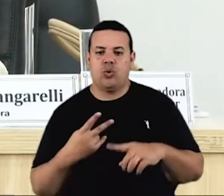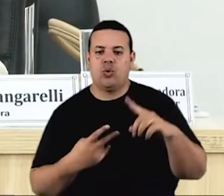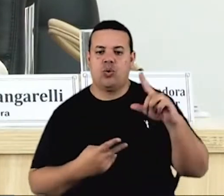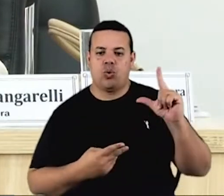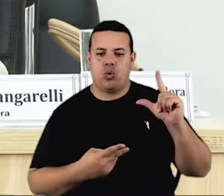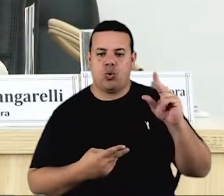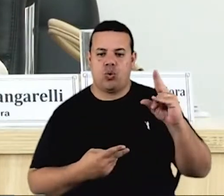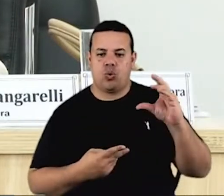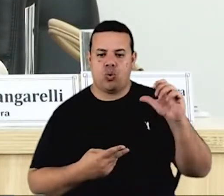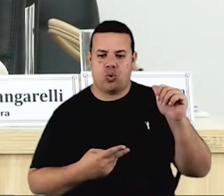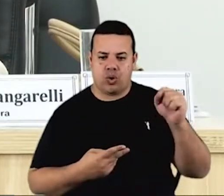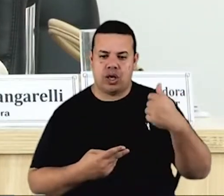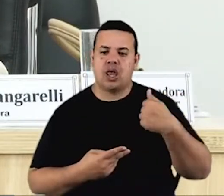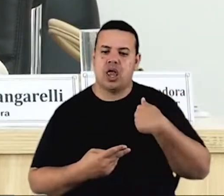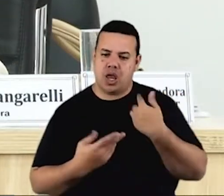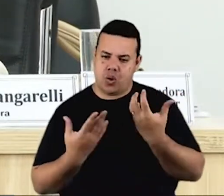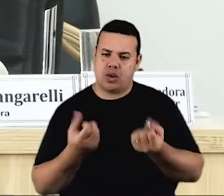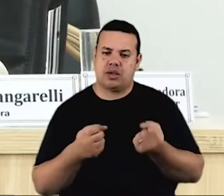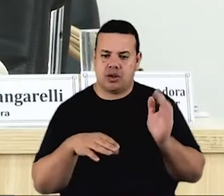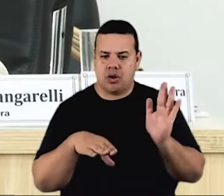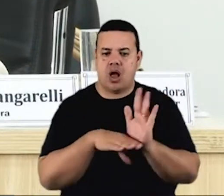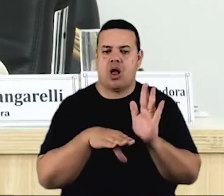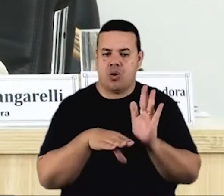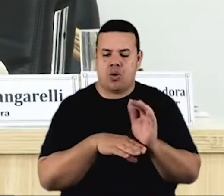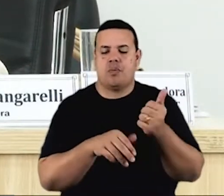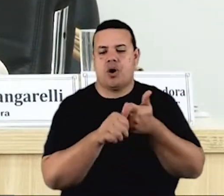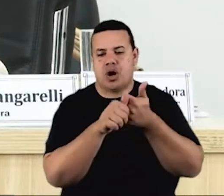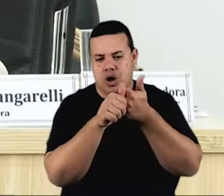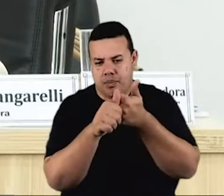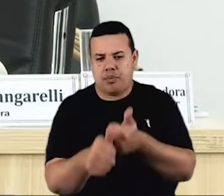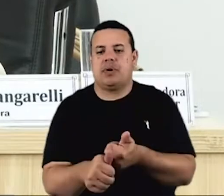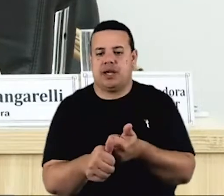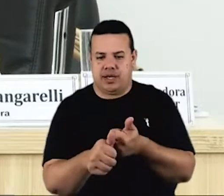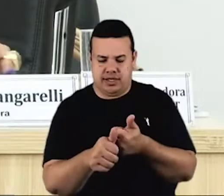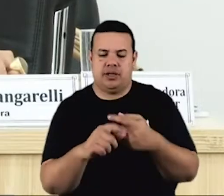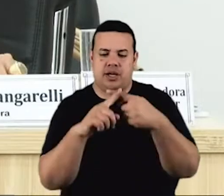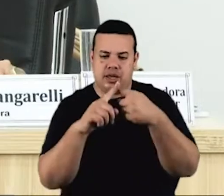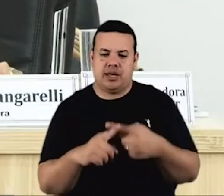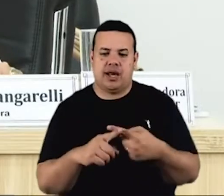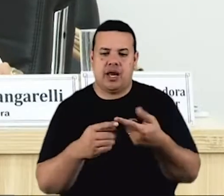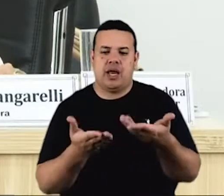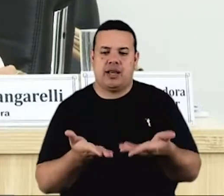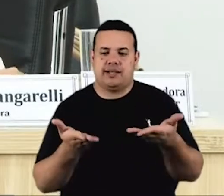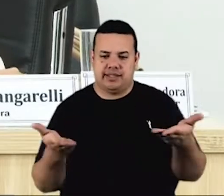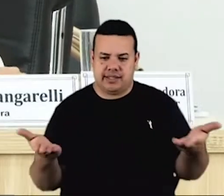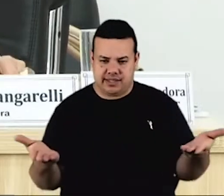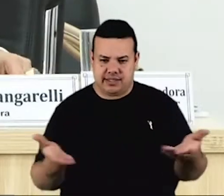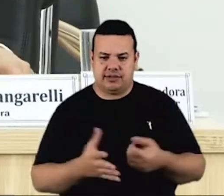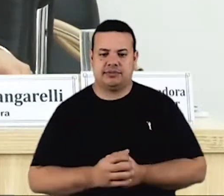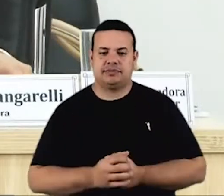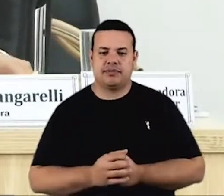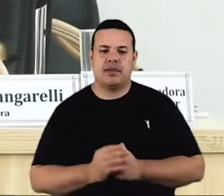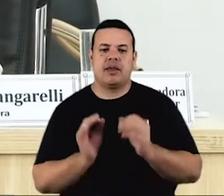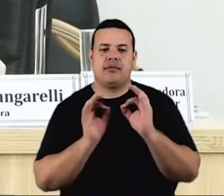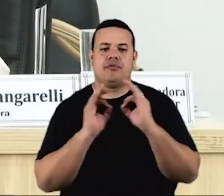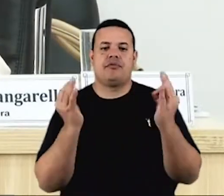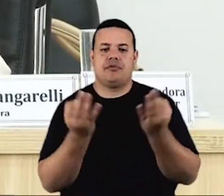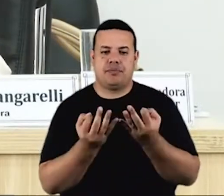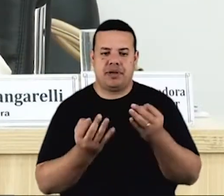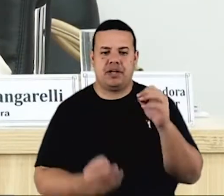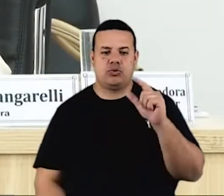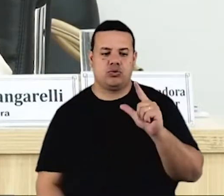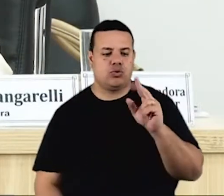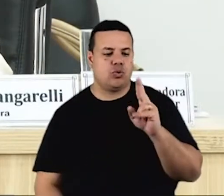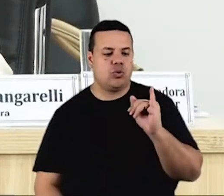para colaborar e acompanhar o projeto e a licitação do mesmo. A família do seu Luiz, sejam bem-vindos a